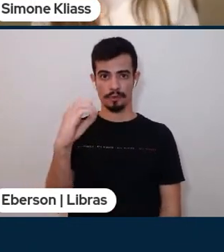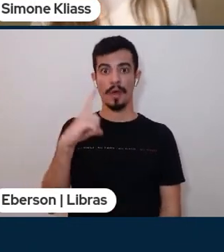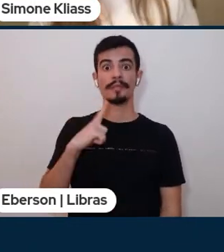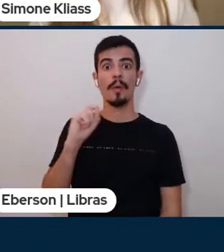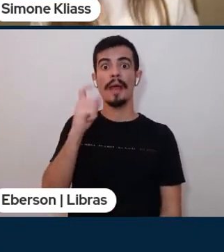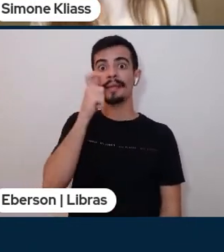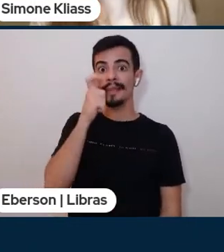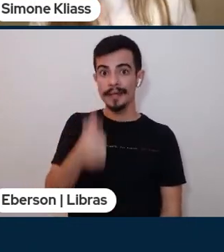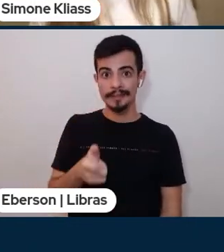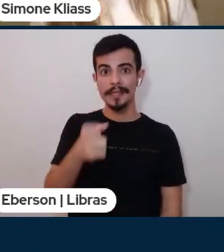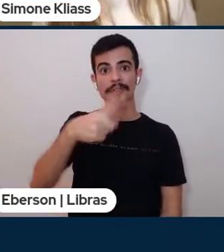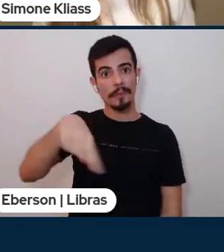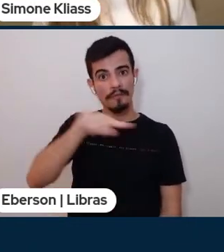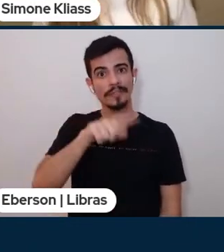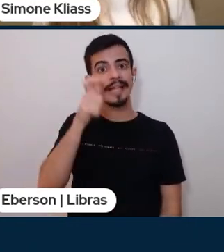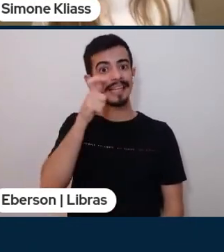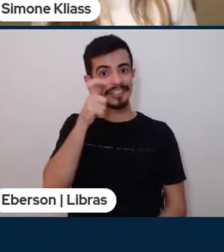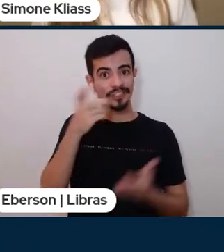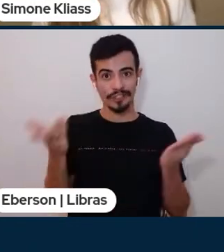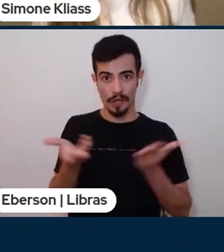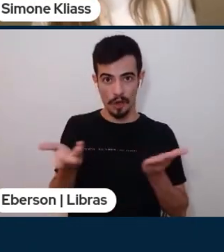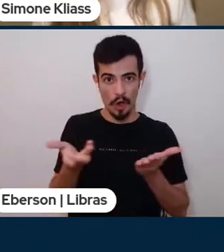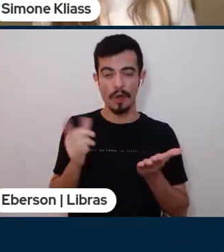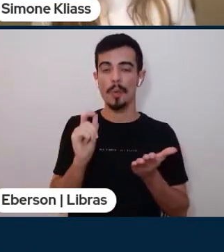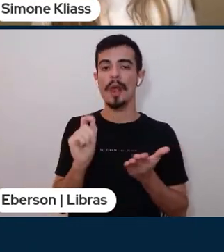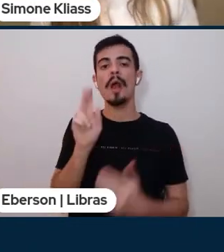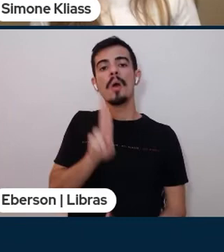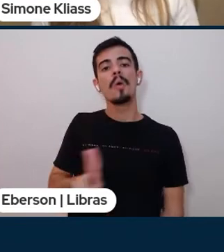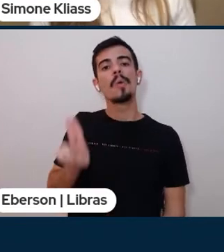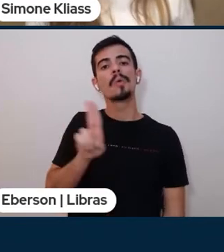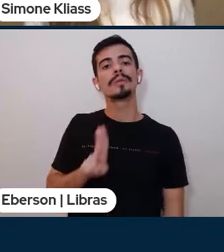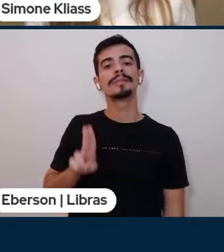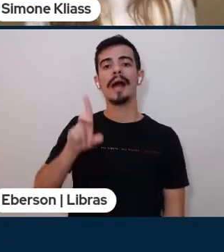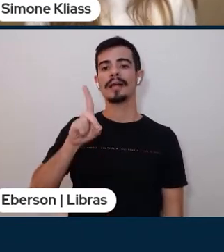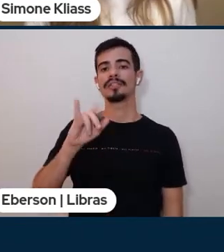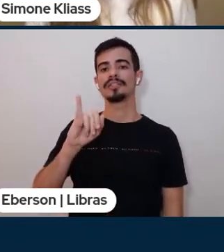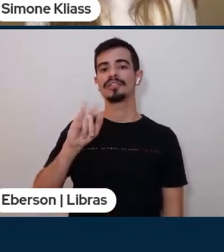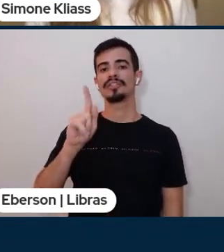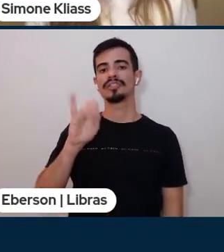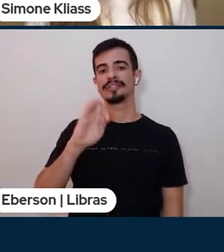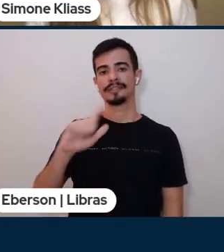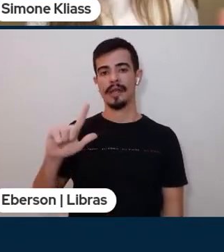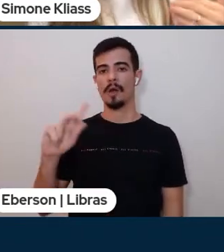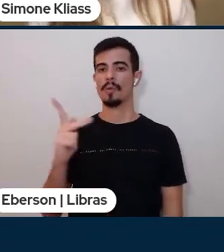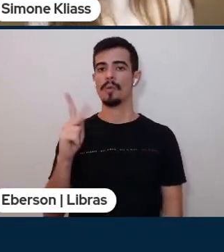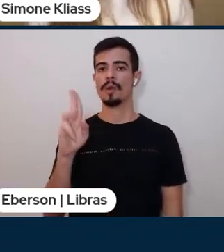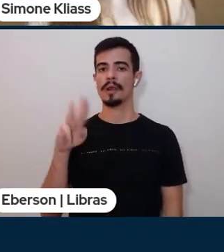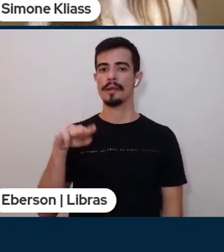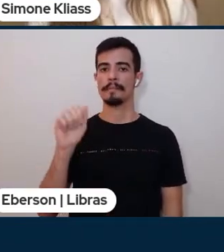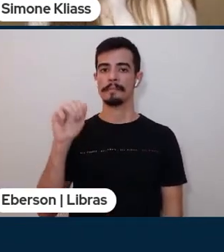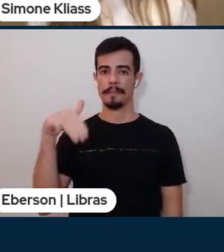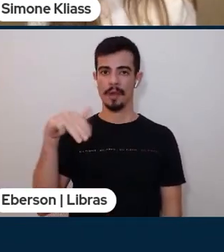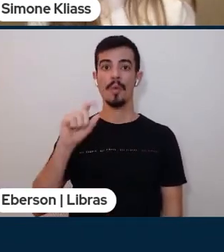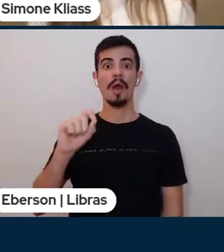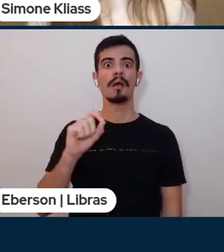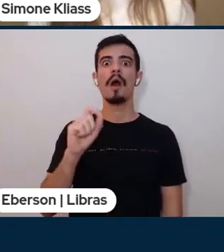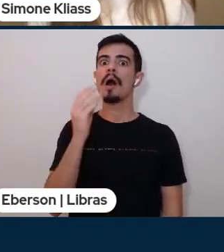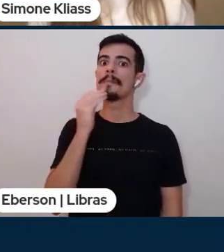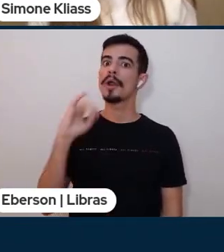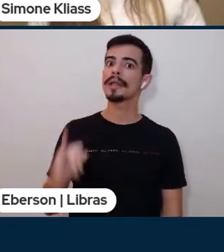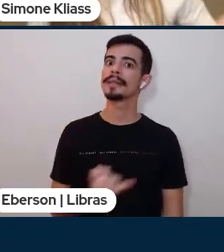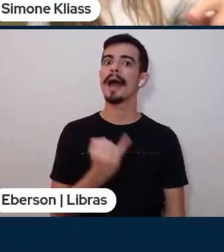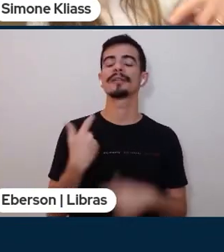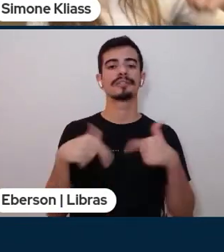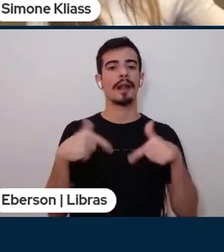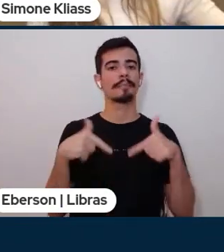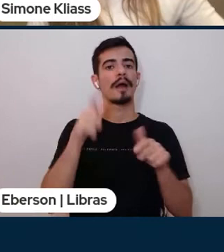vocês que estão assistindo a gente é o uso de digital Rio uma uma outra oportunidade o trabalho para muitos que estão assistindo